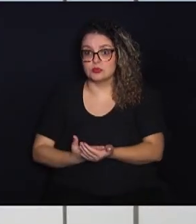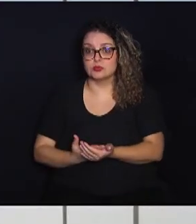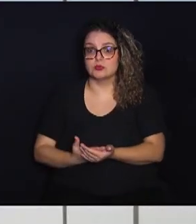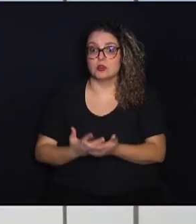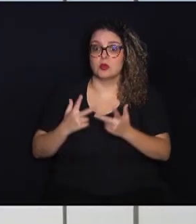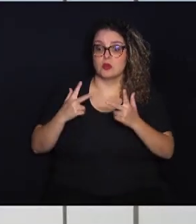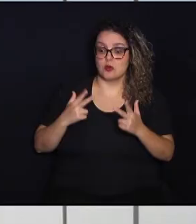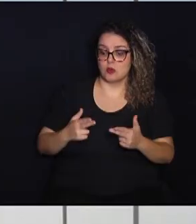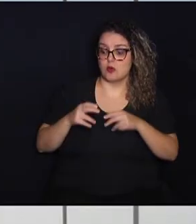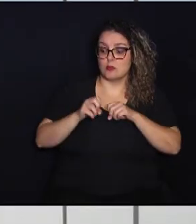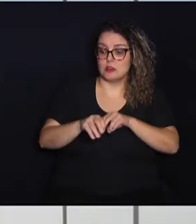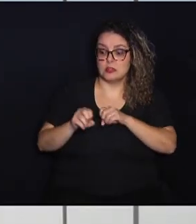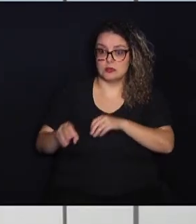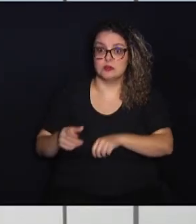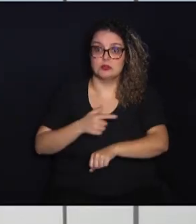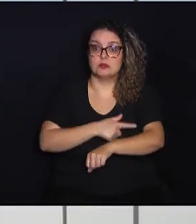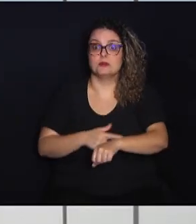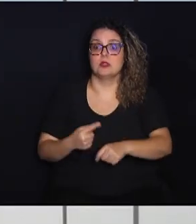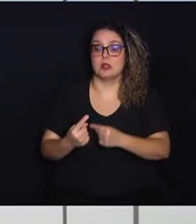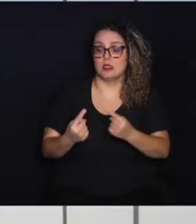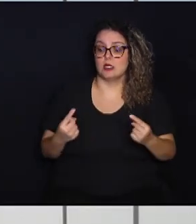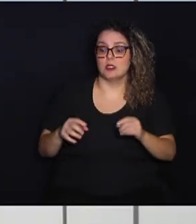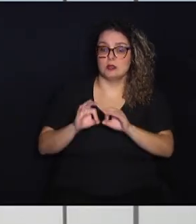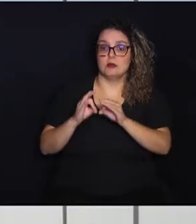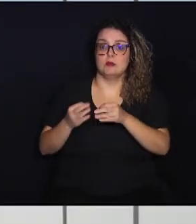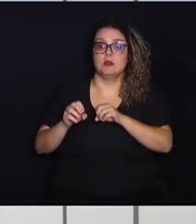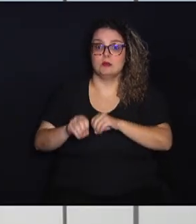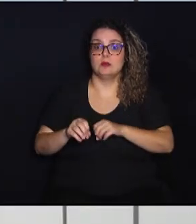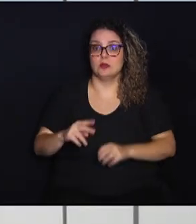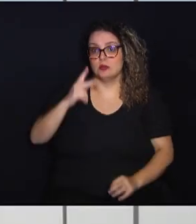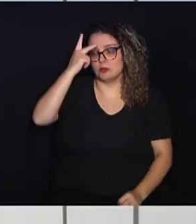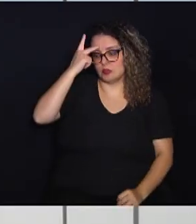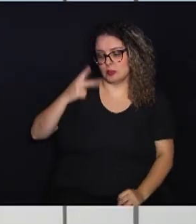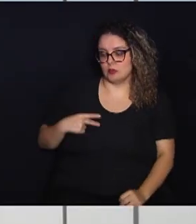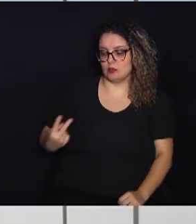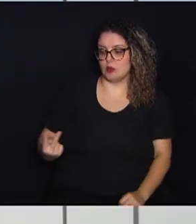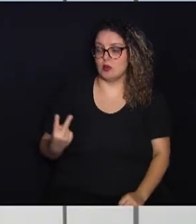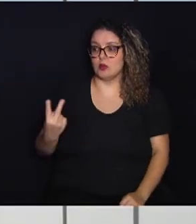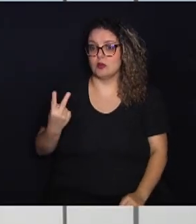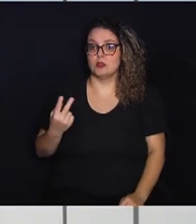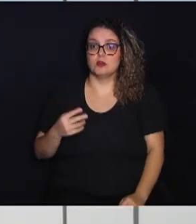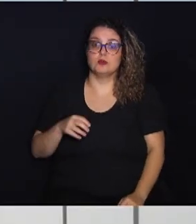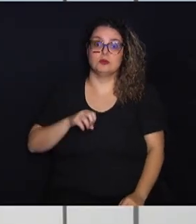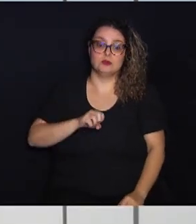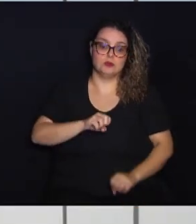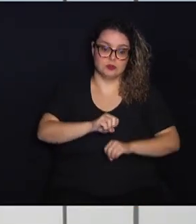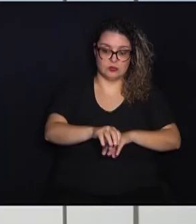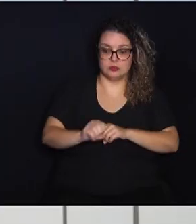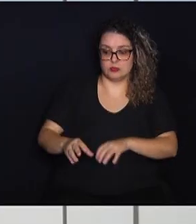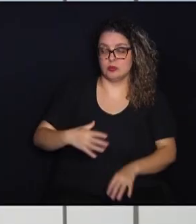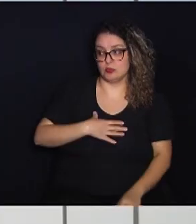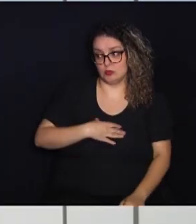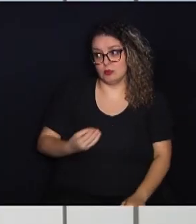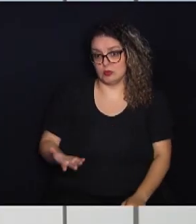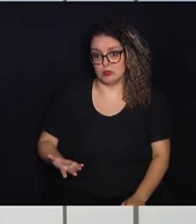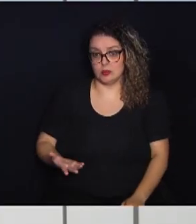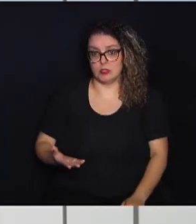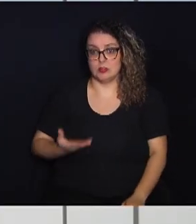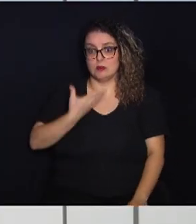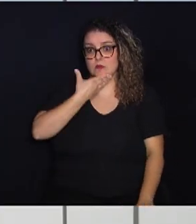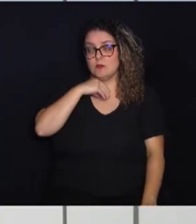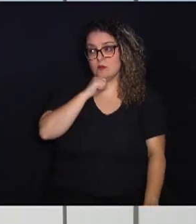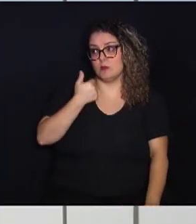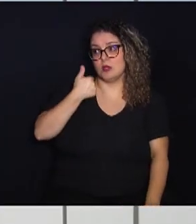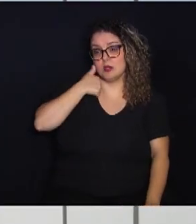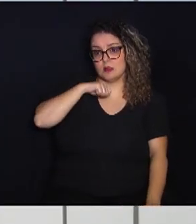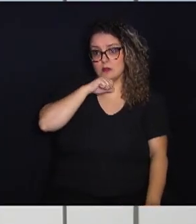estão ensinando, educando. Cada família educa com os seus próprios valores os seus filhos. Então, os pais precisam ter isso nas mãos, né?